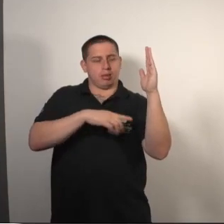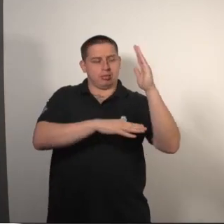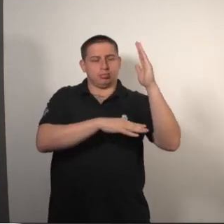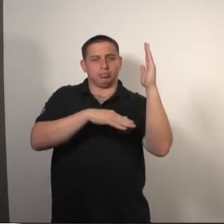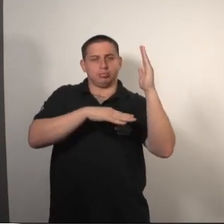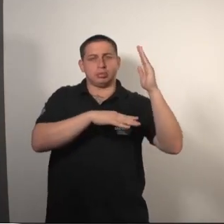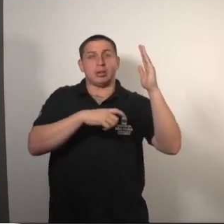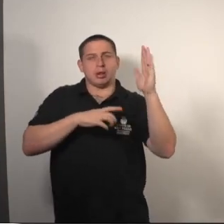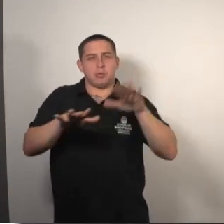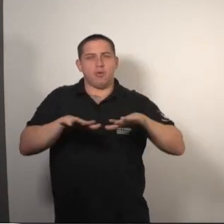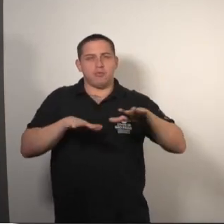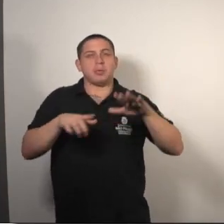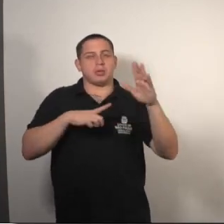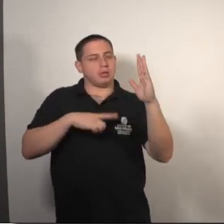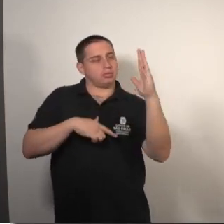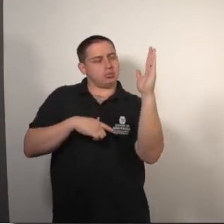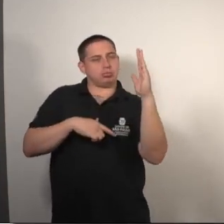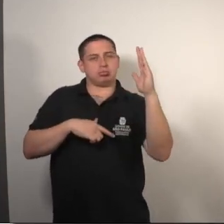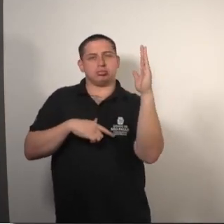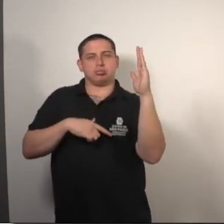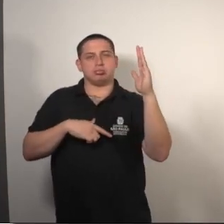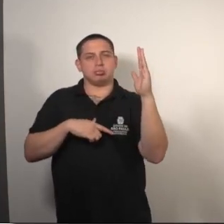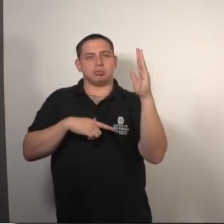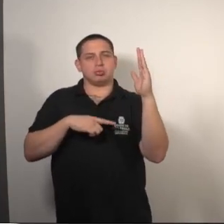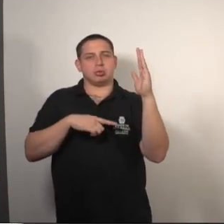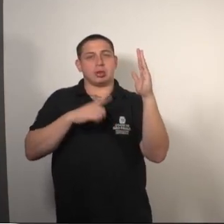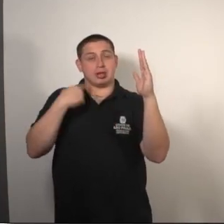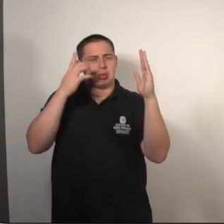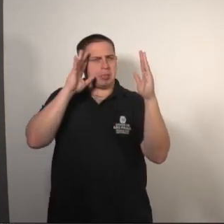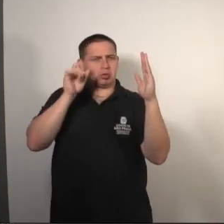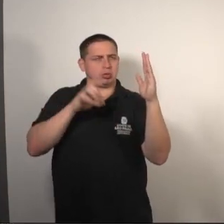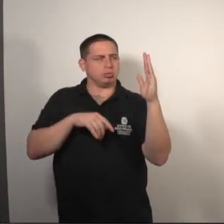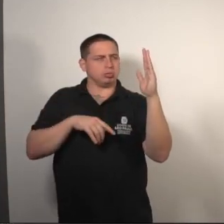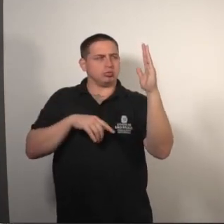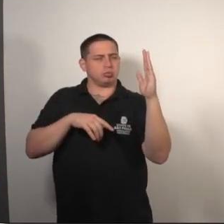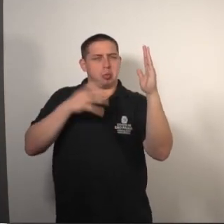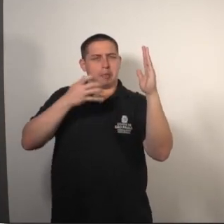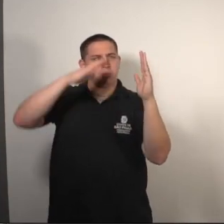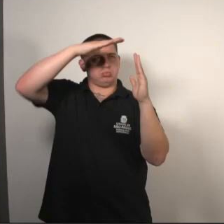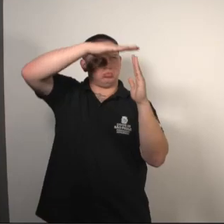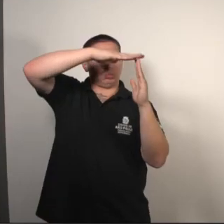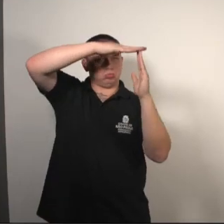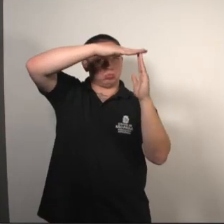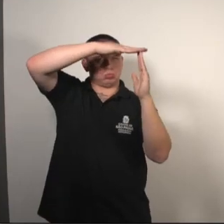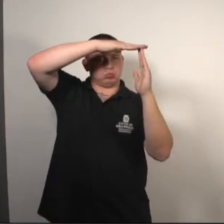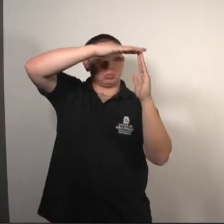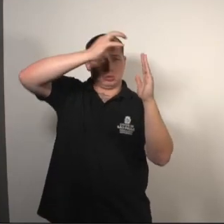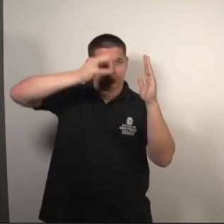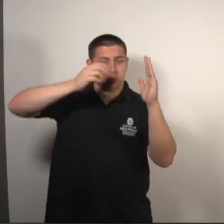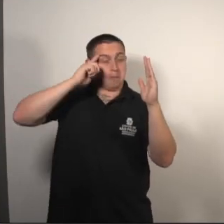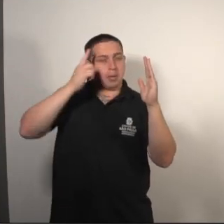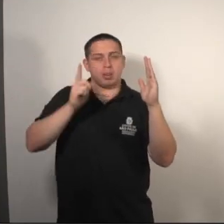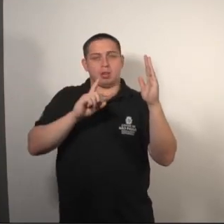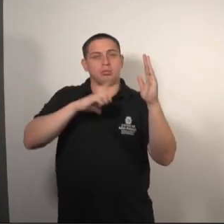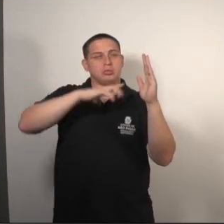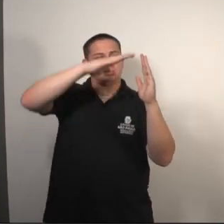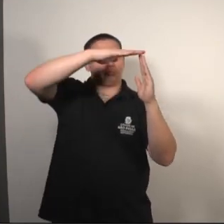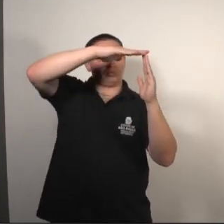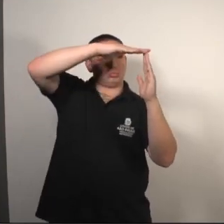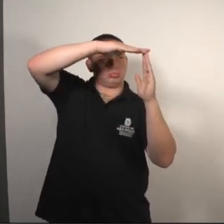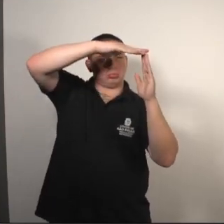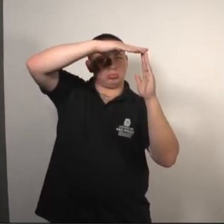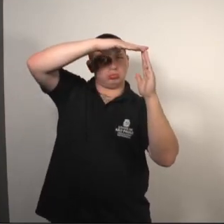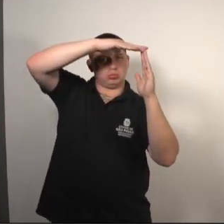seriam muito grandes e os custos de execução seriam muito maiores. O objetivo dos aparelhos de apoio, como o Alessio falou, é justamente